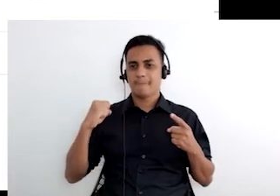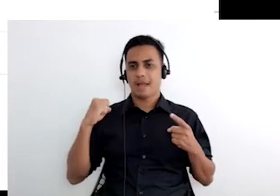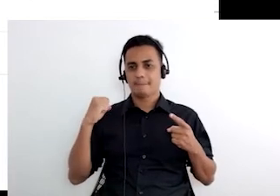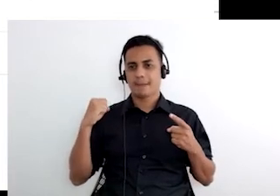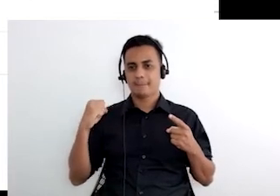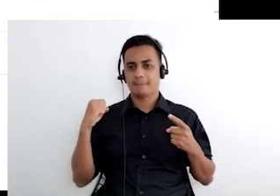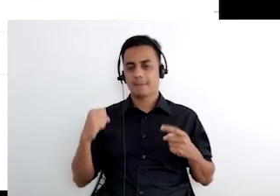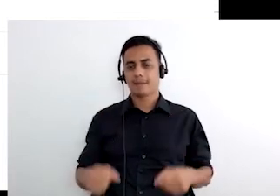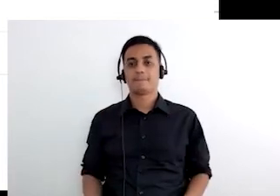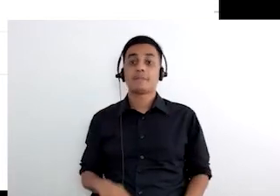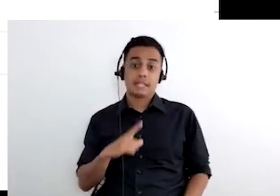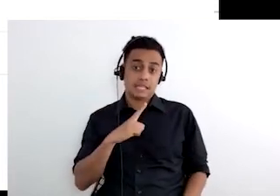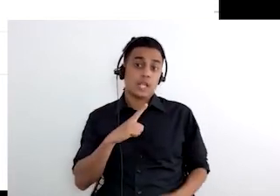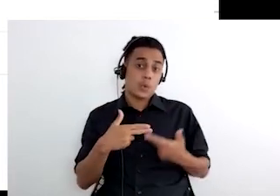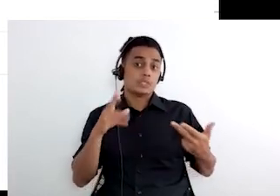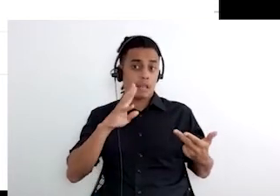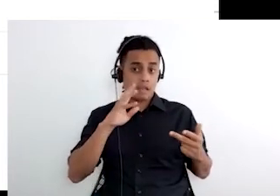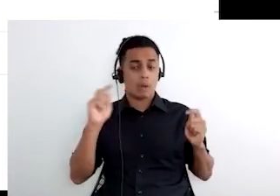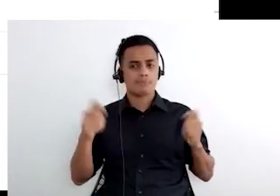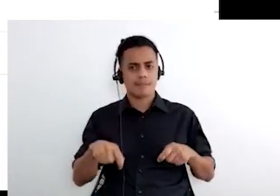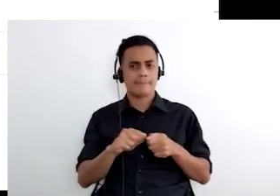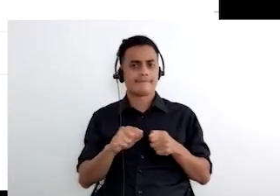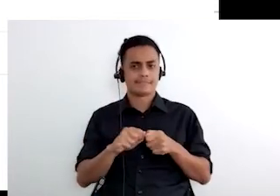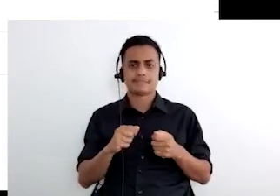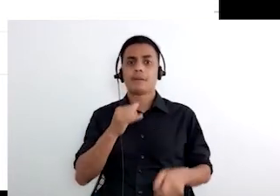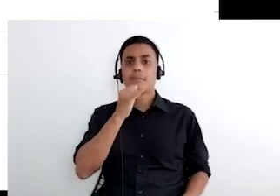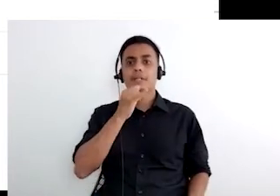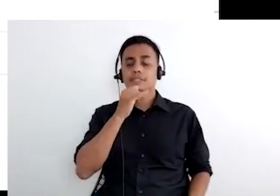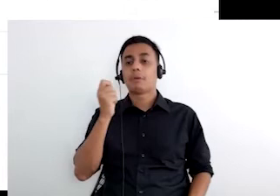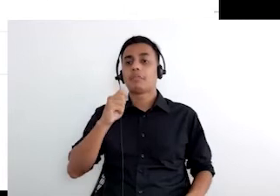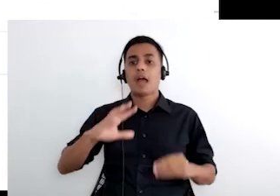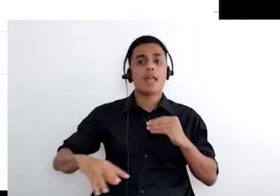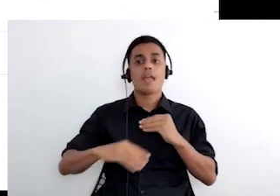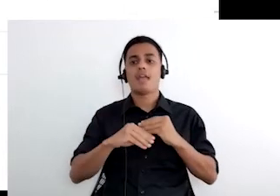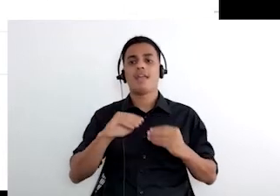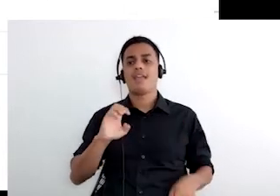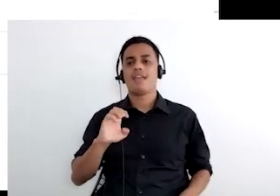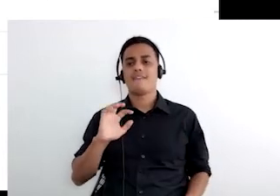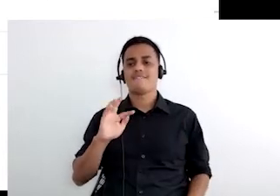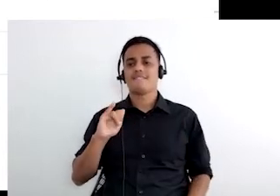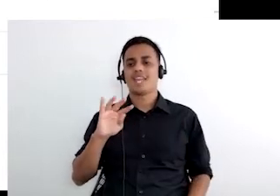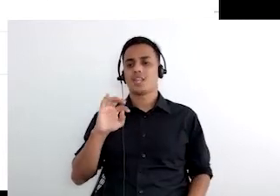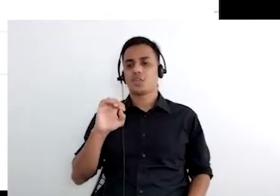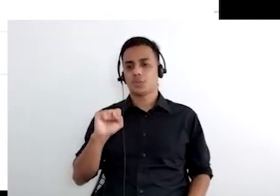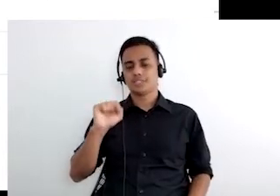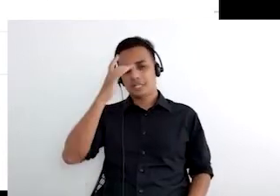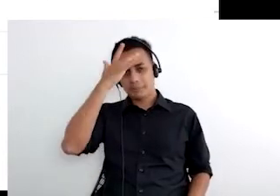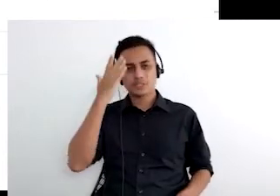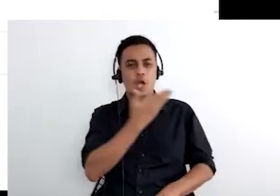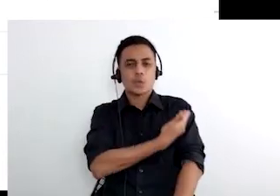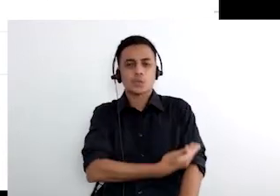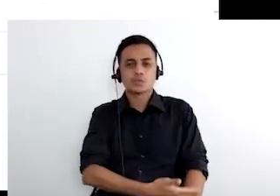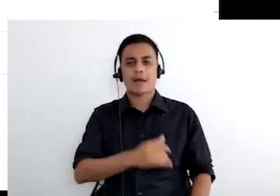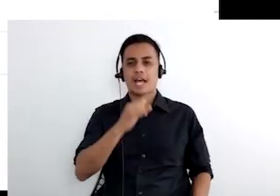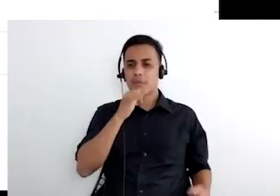E aí tem umas coisas legais que a gente pode fazer também, que é colocar alguns efeitos. Para quem está acostumado com guitarra, imagina um